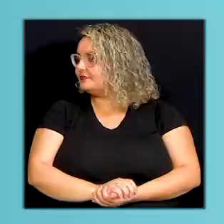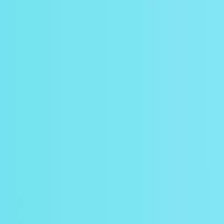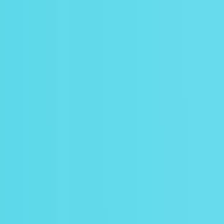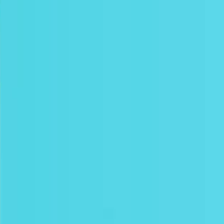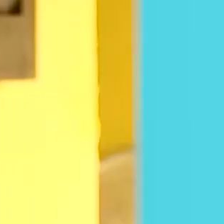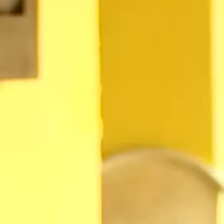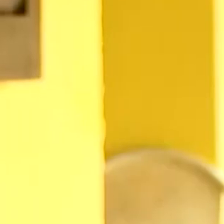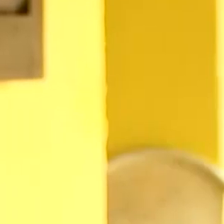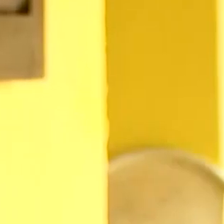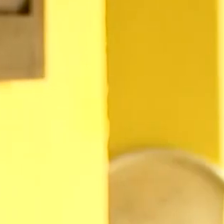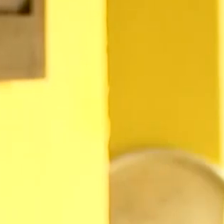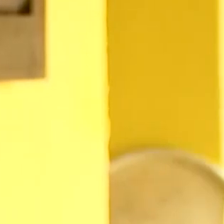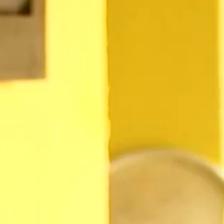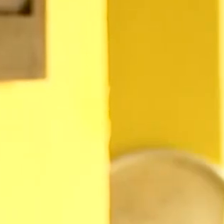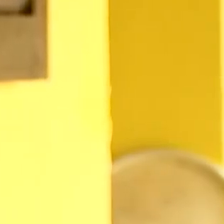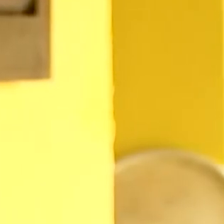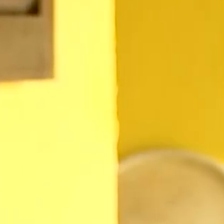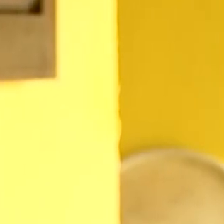desenvolvimento.